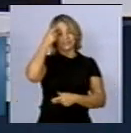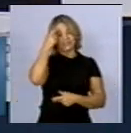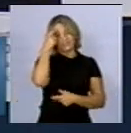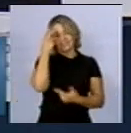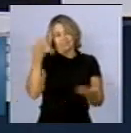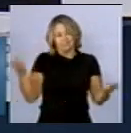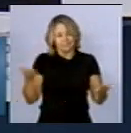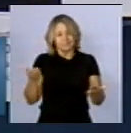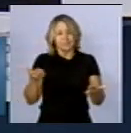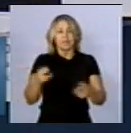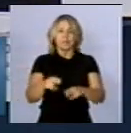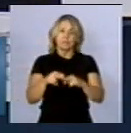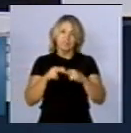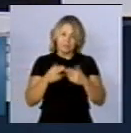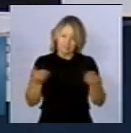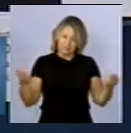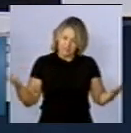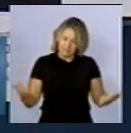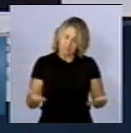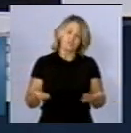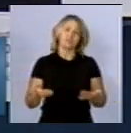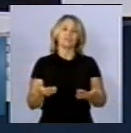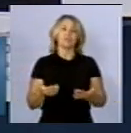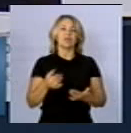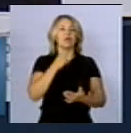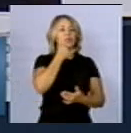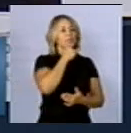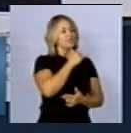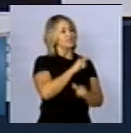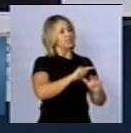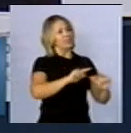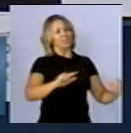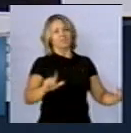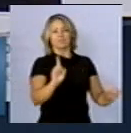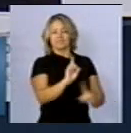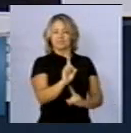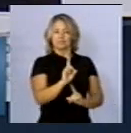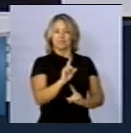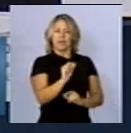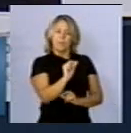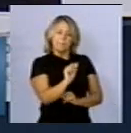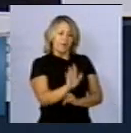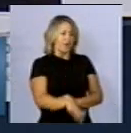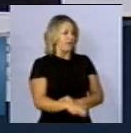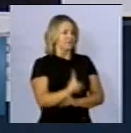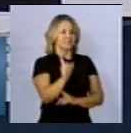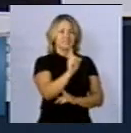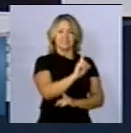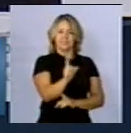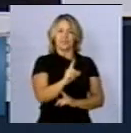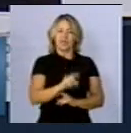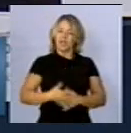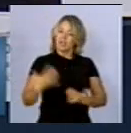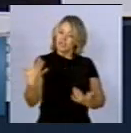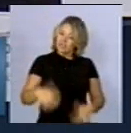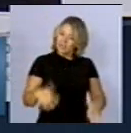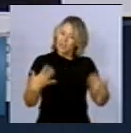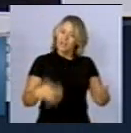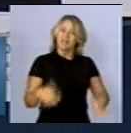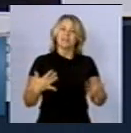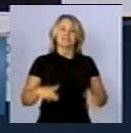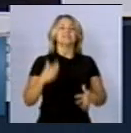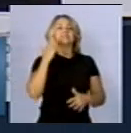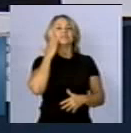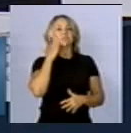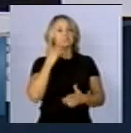enfim portanto esse essa não é uma energia limpa não é uma energia barata e enfim nós devemos saber que isso